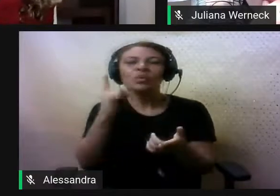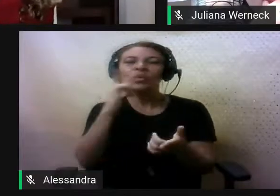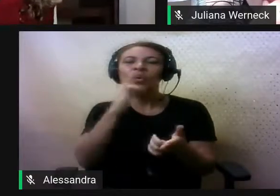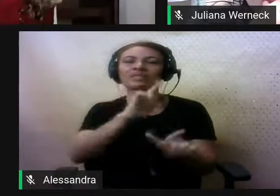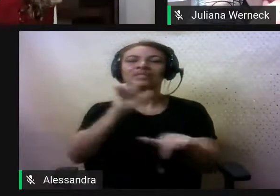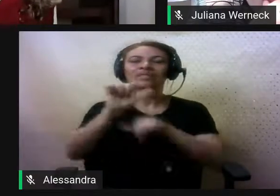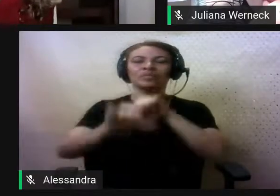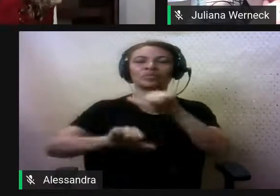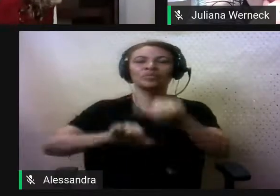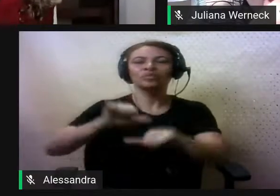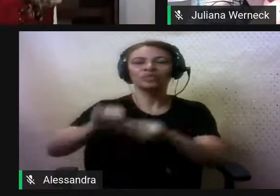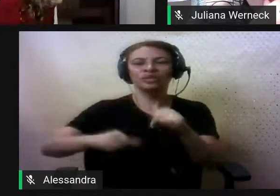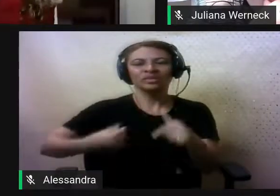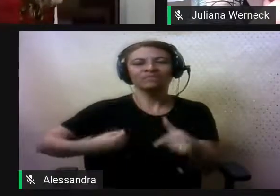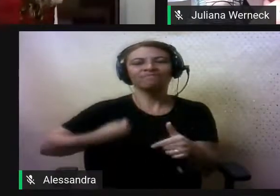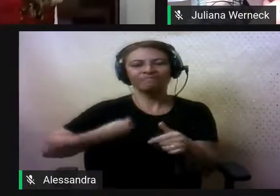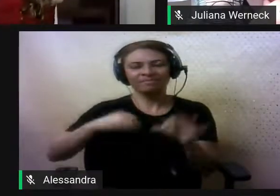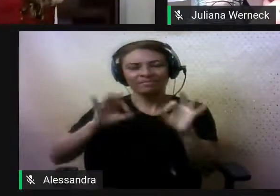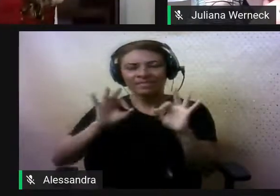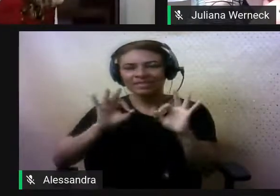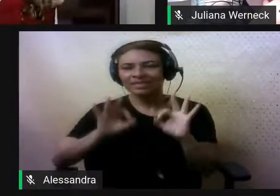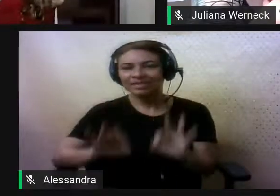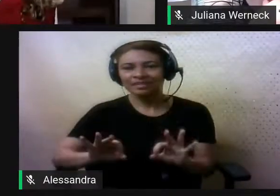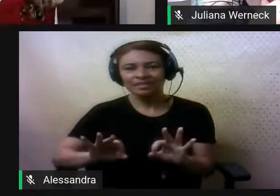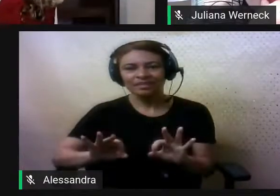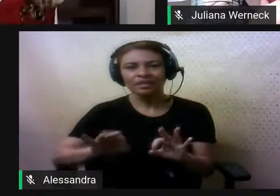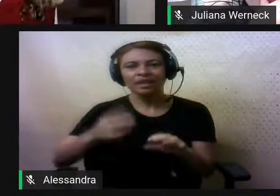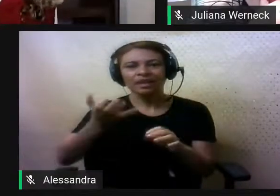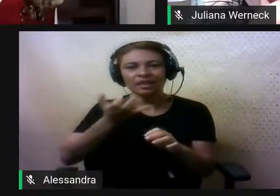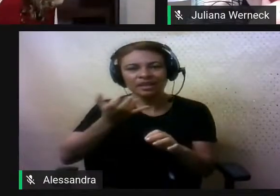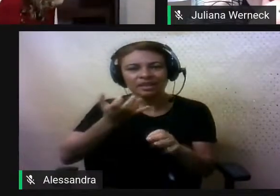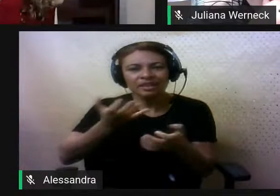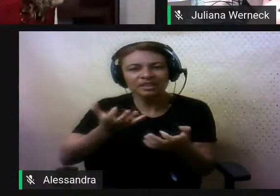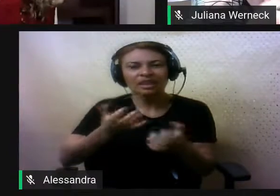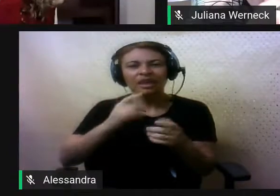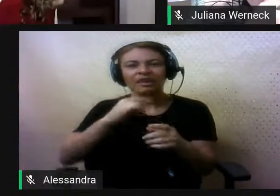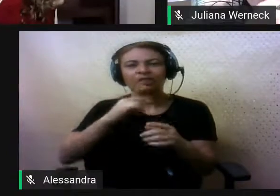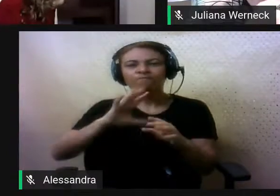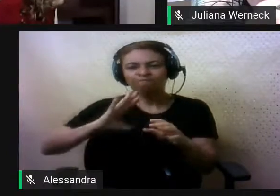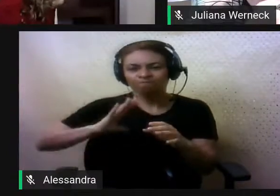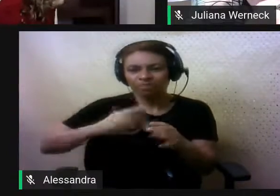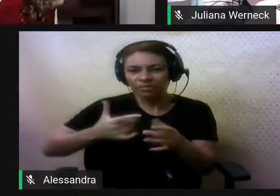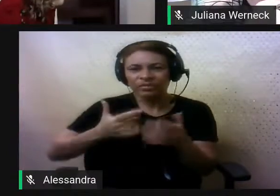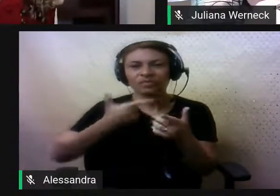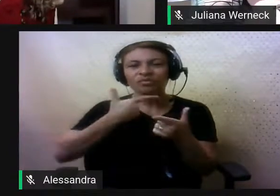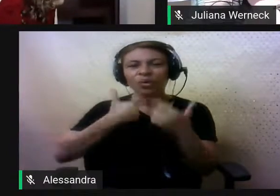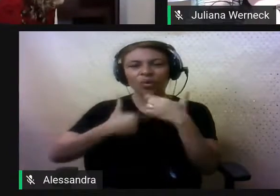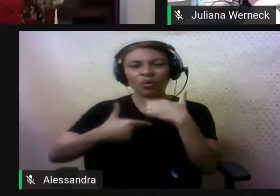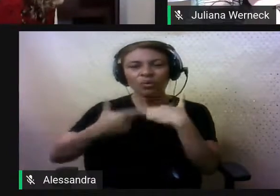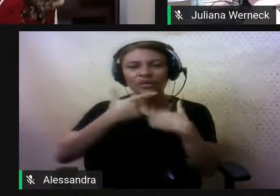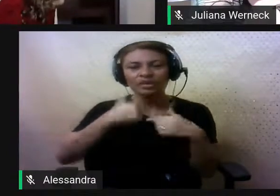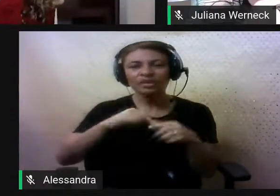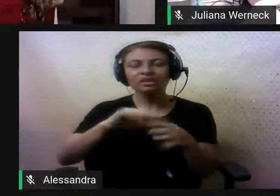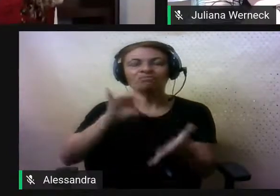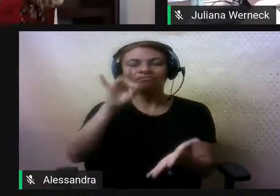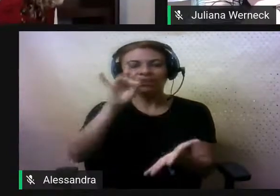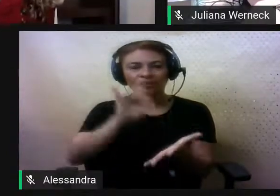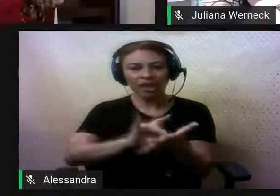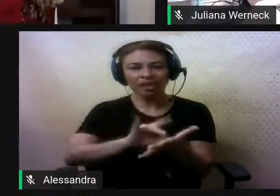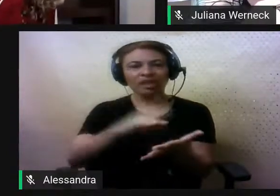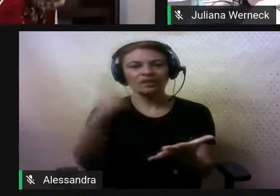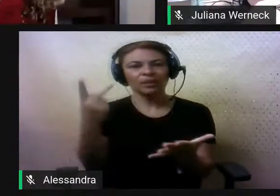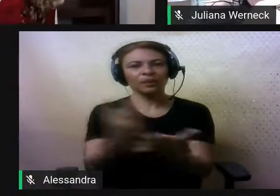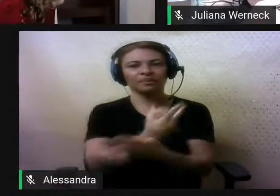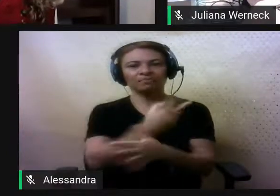transformar a nossa realidade. Aquilo que a gente quer, aquilo que a gente se impõe, aquilo que a gente põe à vontade, realmente pode